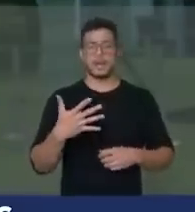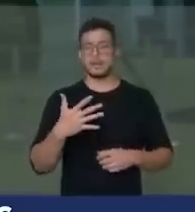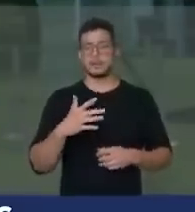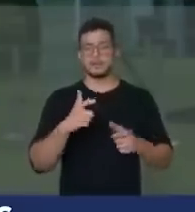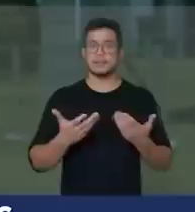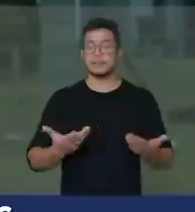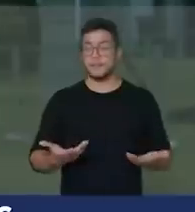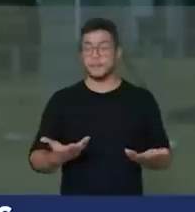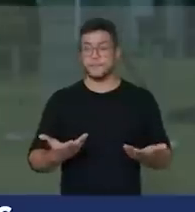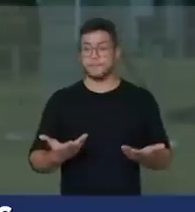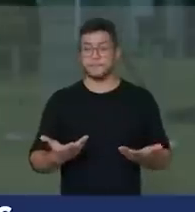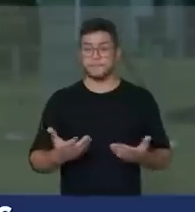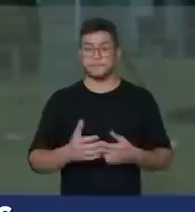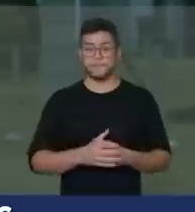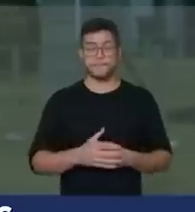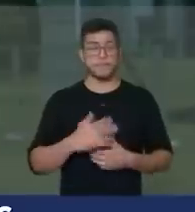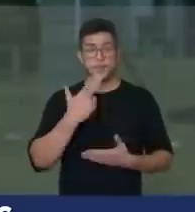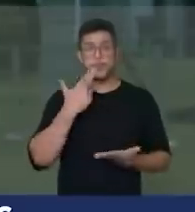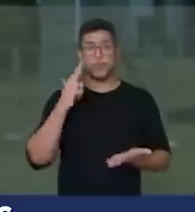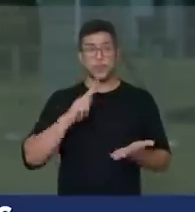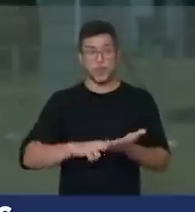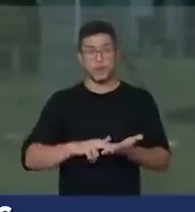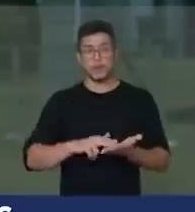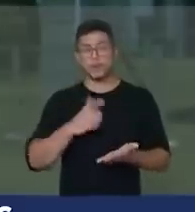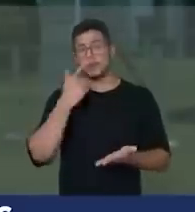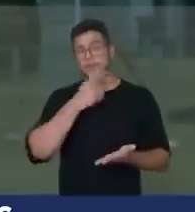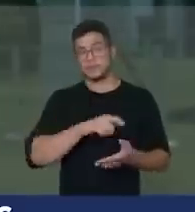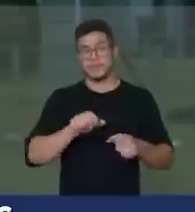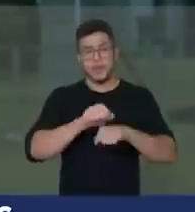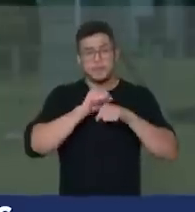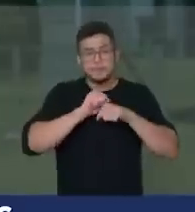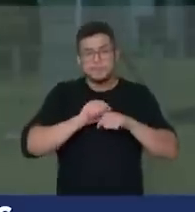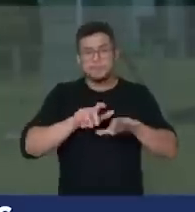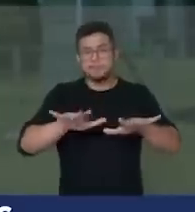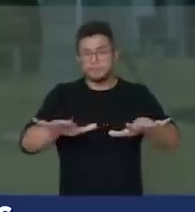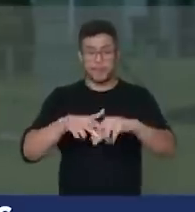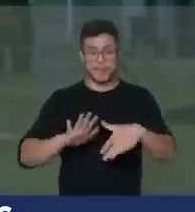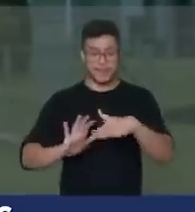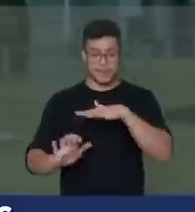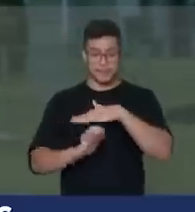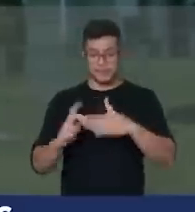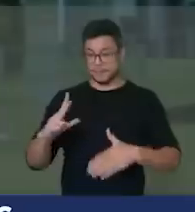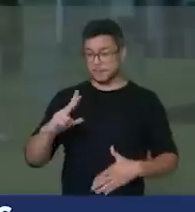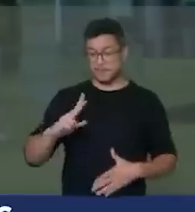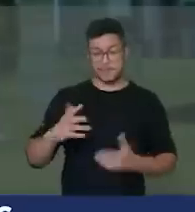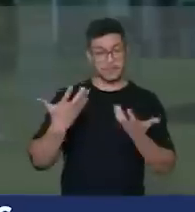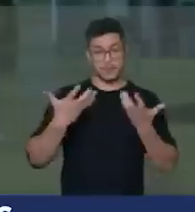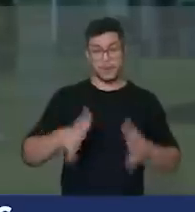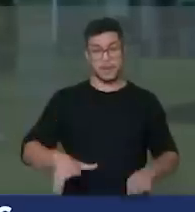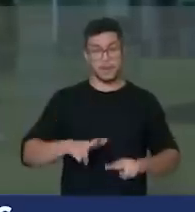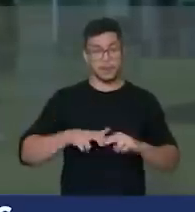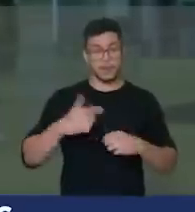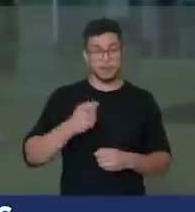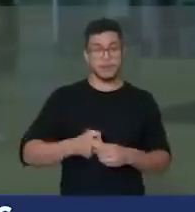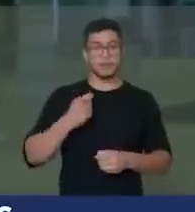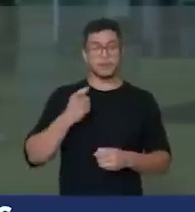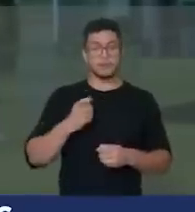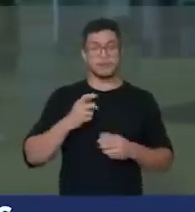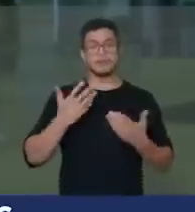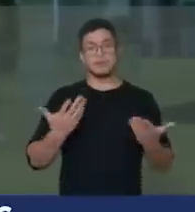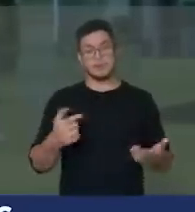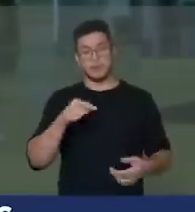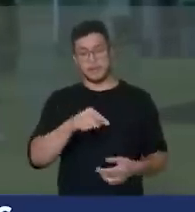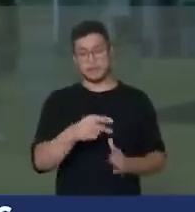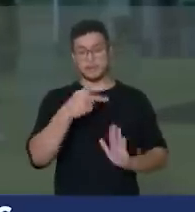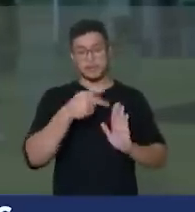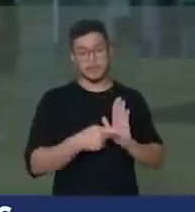Dorinaldo Malafaia. Os Correios chegam onde as empresas privadas não querem chegar porque não dá lucro. Então, por isso que esse projeto é imprescindível, para que possa